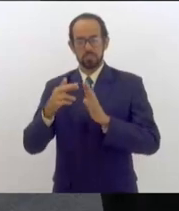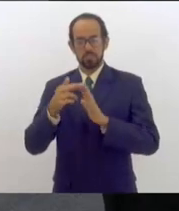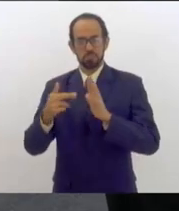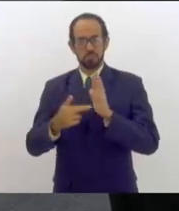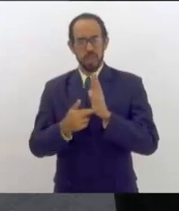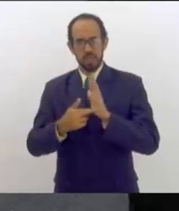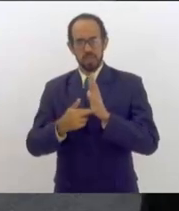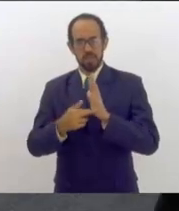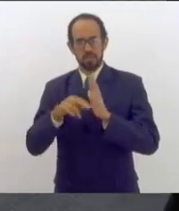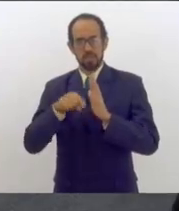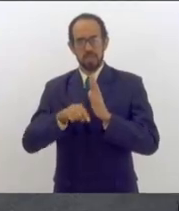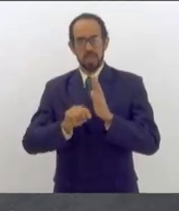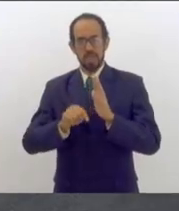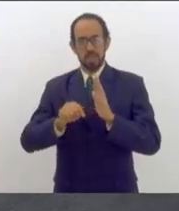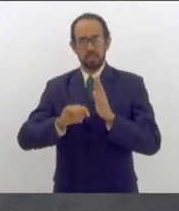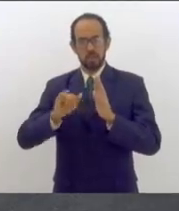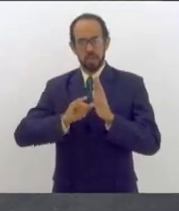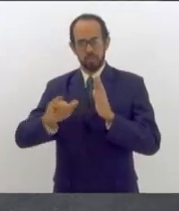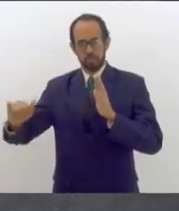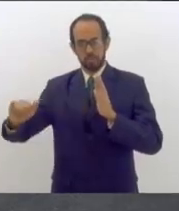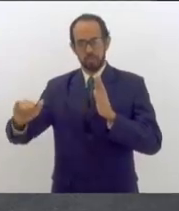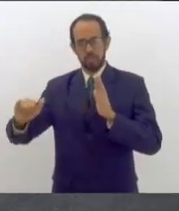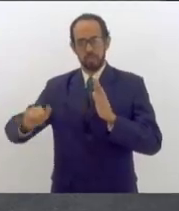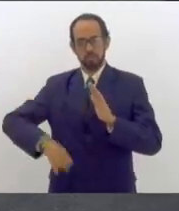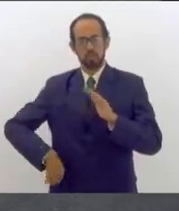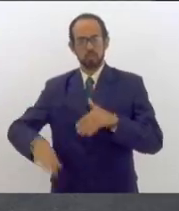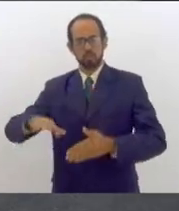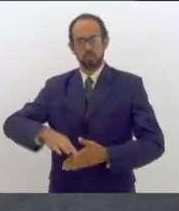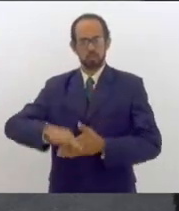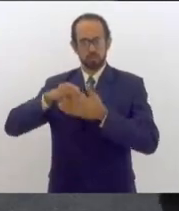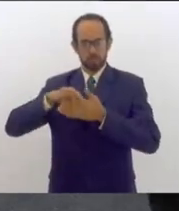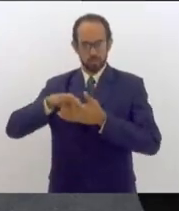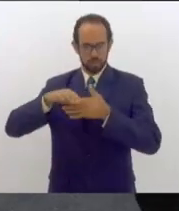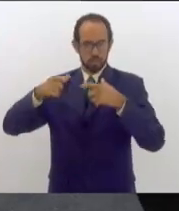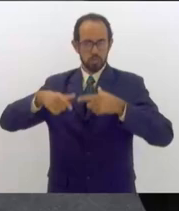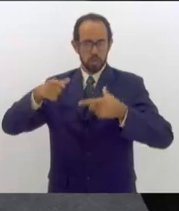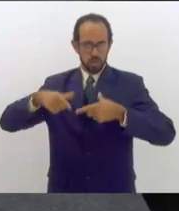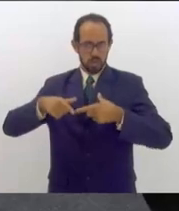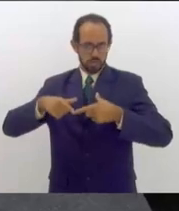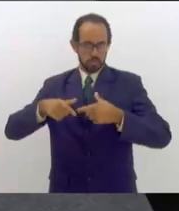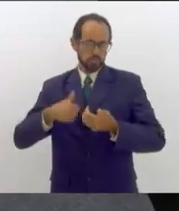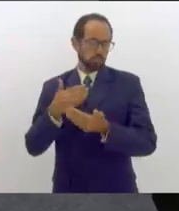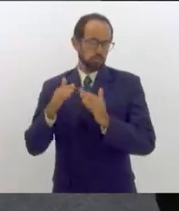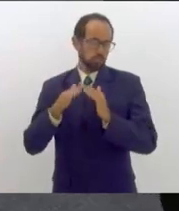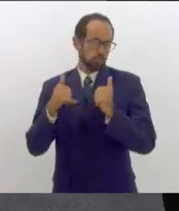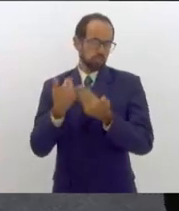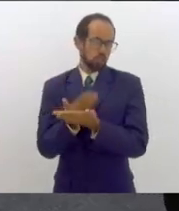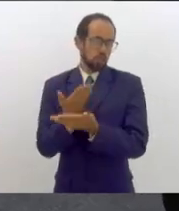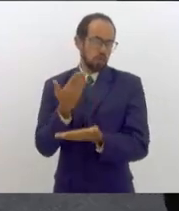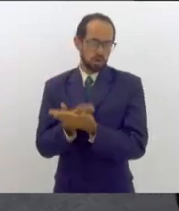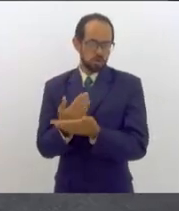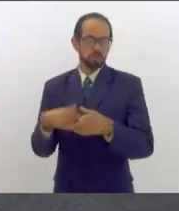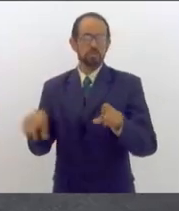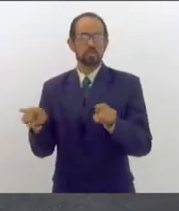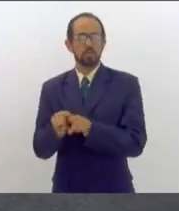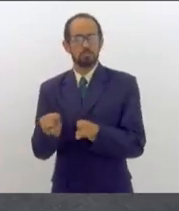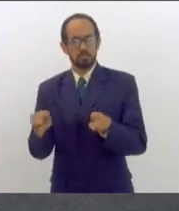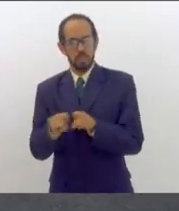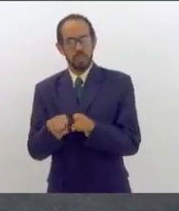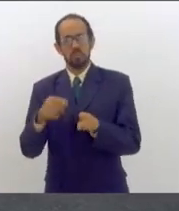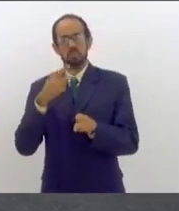o acionamento das entidades locais sejam escolas esse protocolo também diz respeito sobre